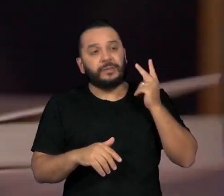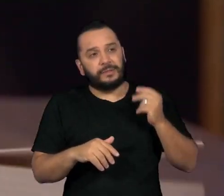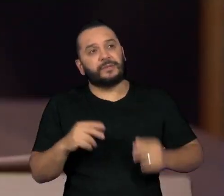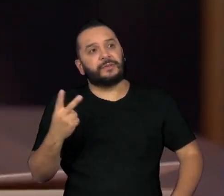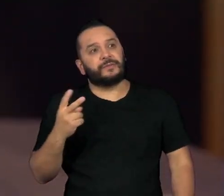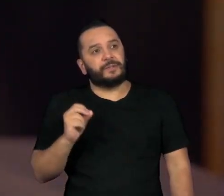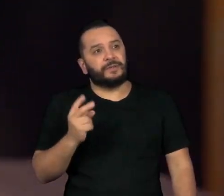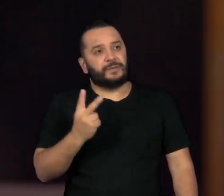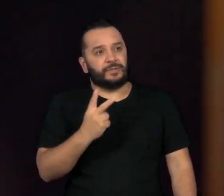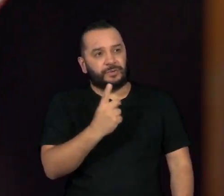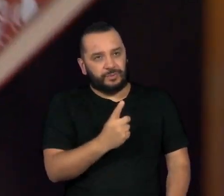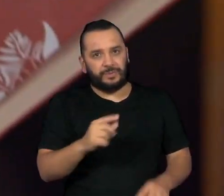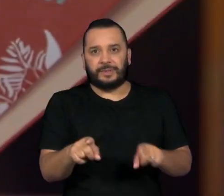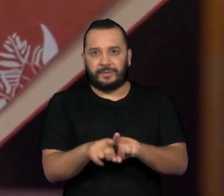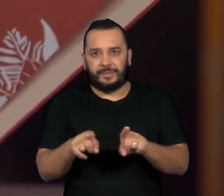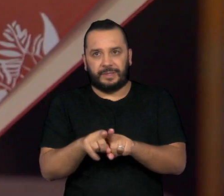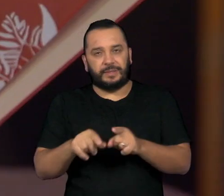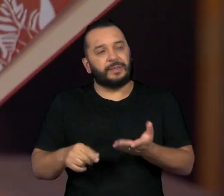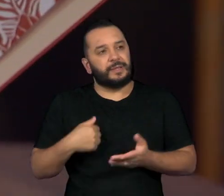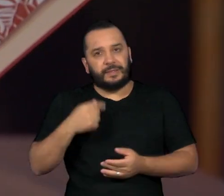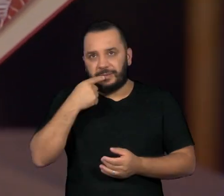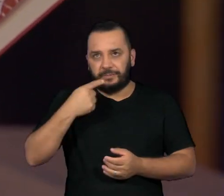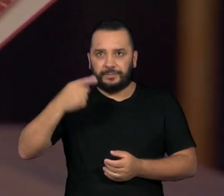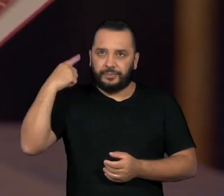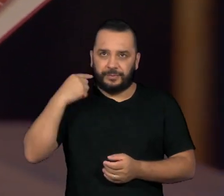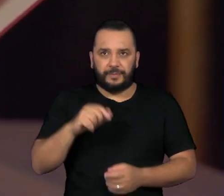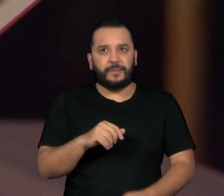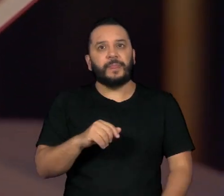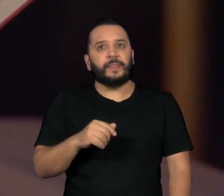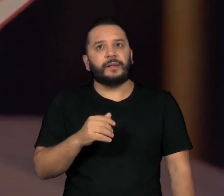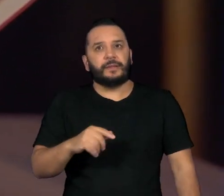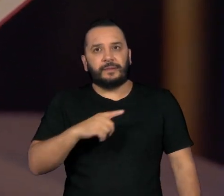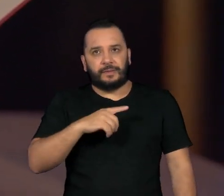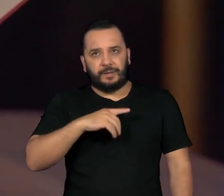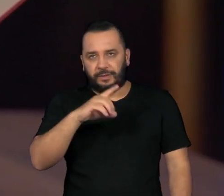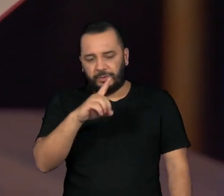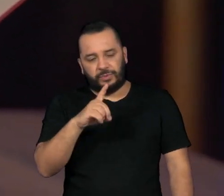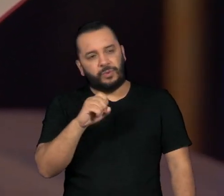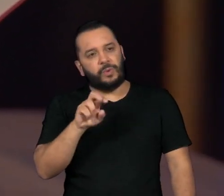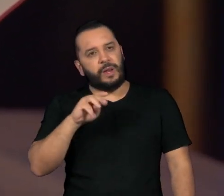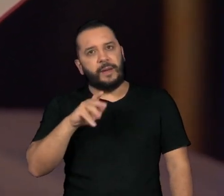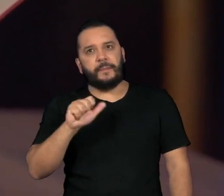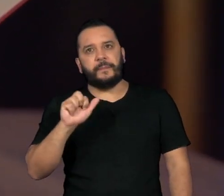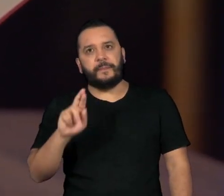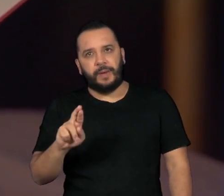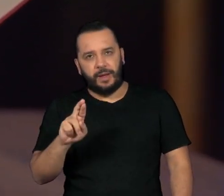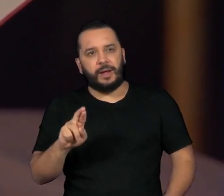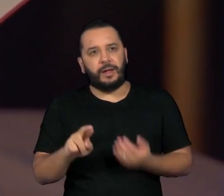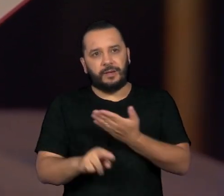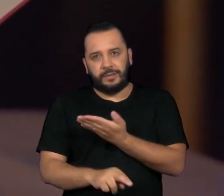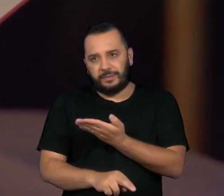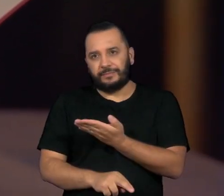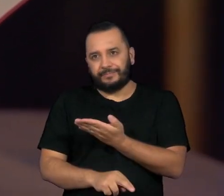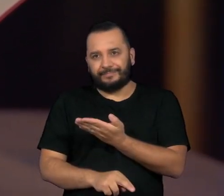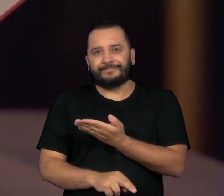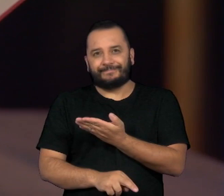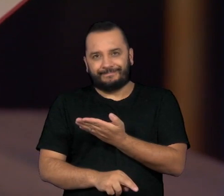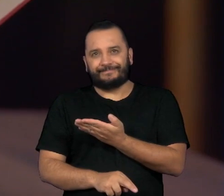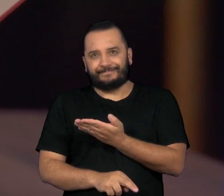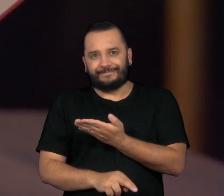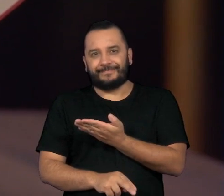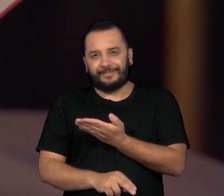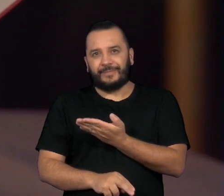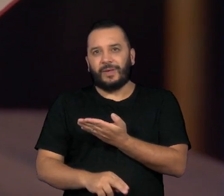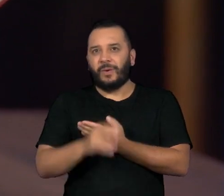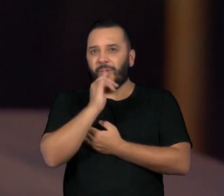Esse daqui é o mais recente do Itamar, Doramar ou A Odisseia, contos, histórias do Itamar